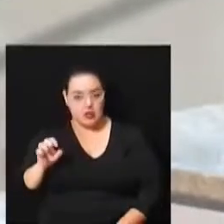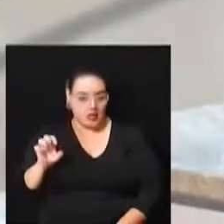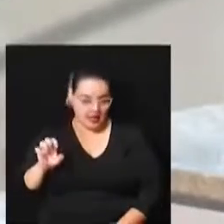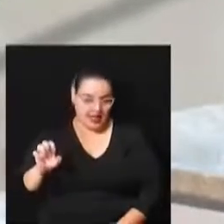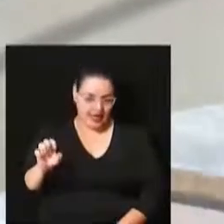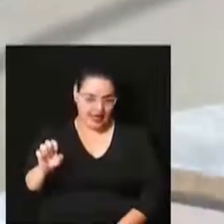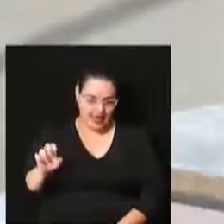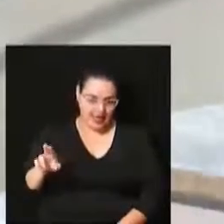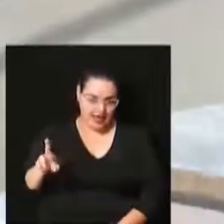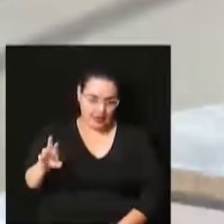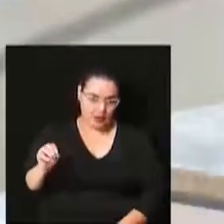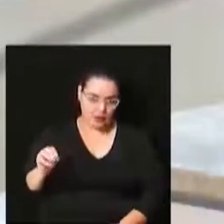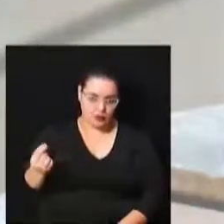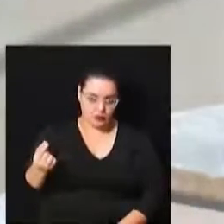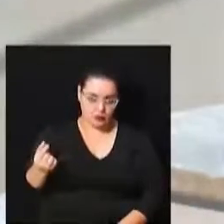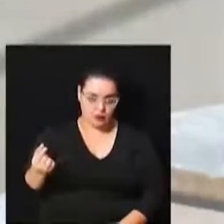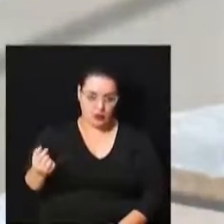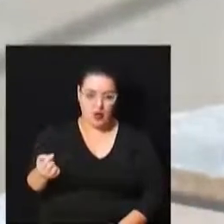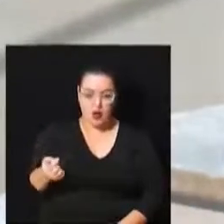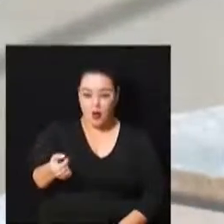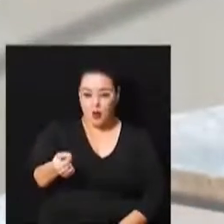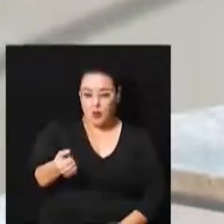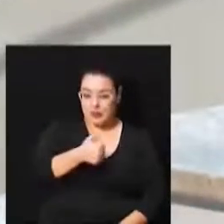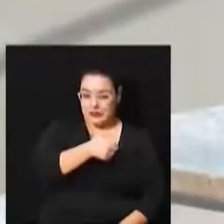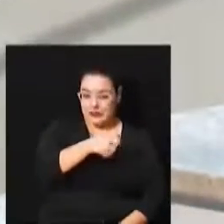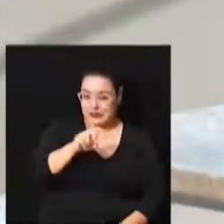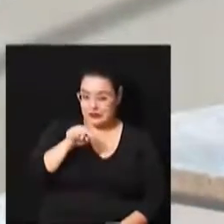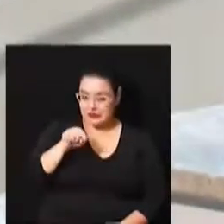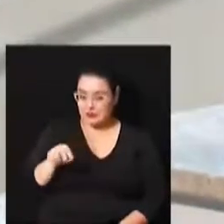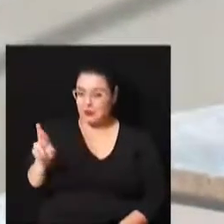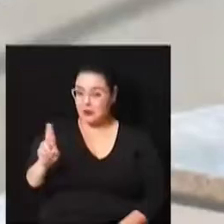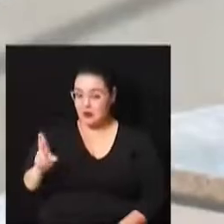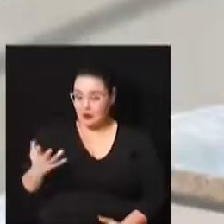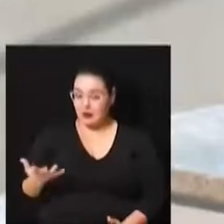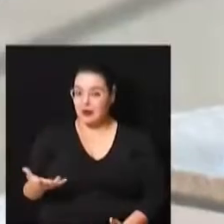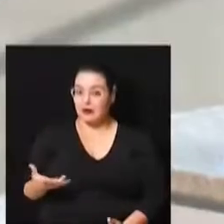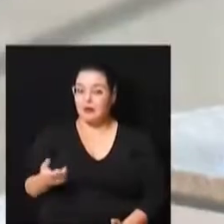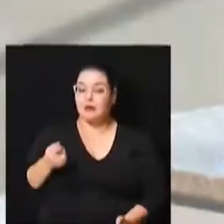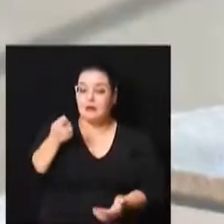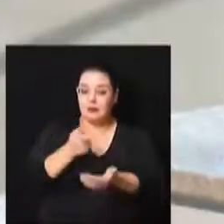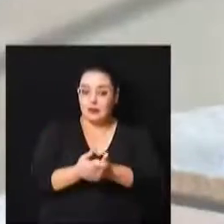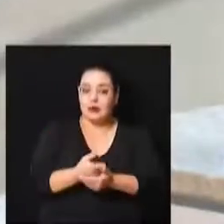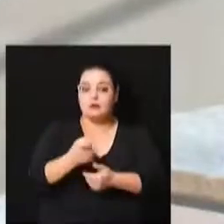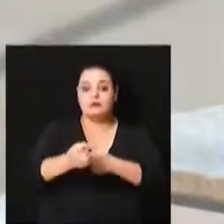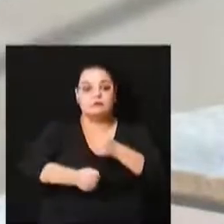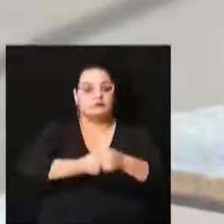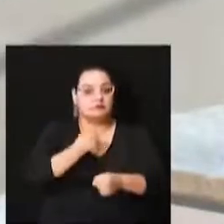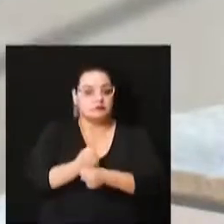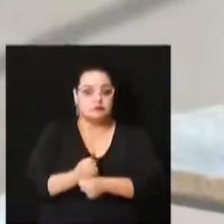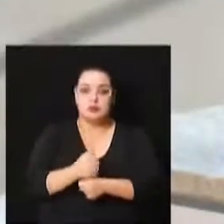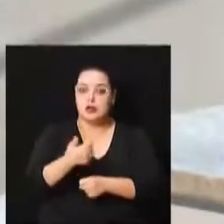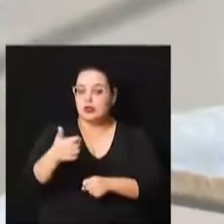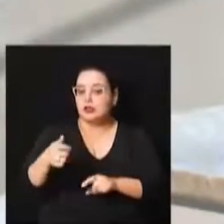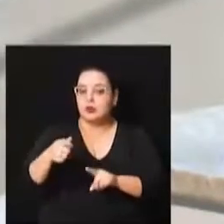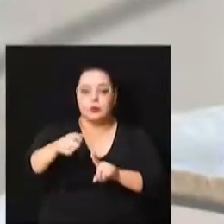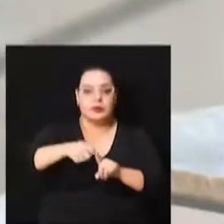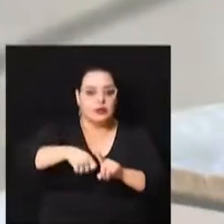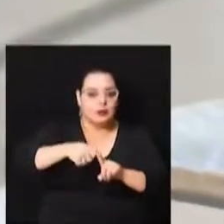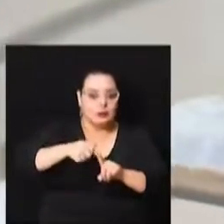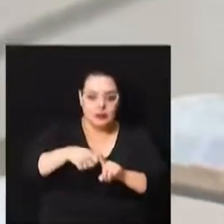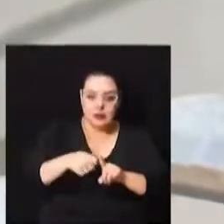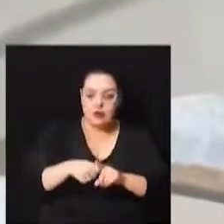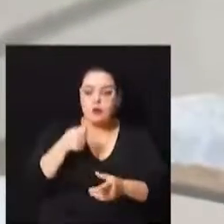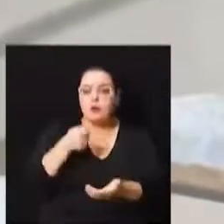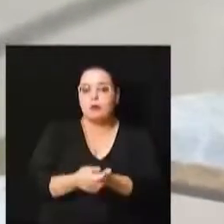dia mais caro do euro que eu consegui achar, estava dando quase 15 mil reais. Esse é um pagamento anual, a faculdade não tem mensalidade, é